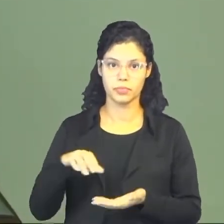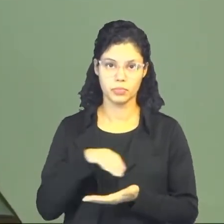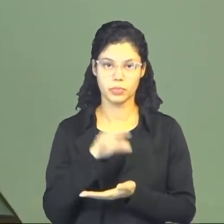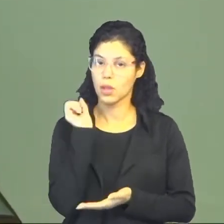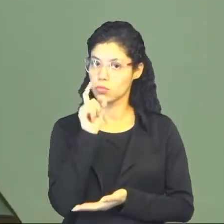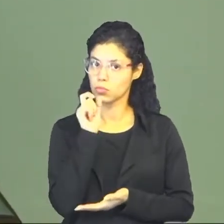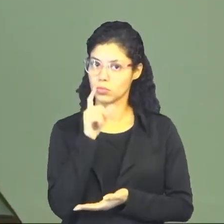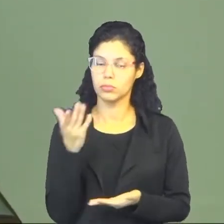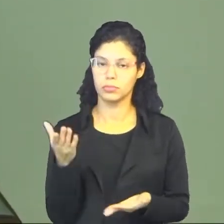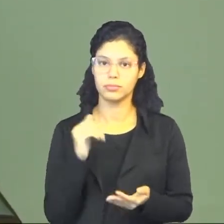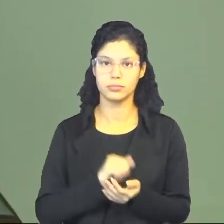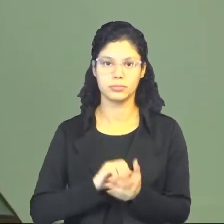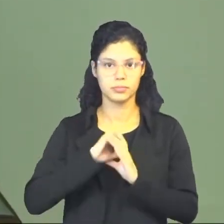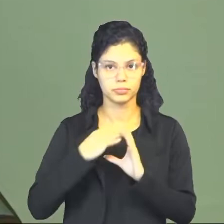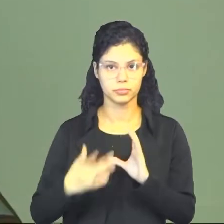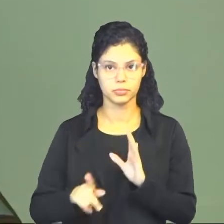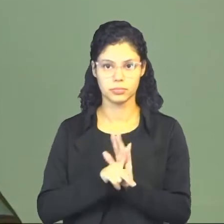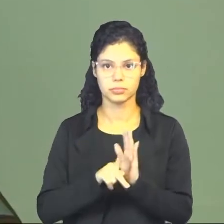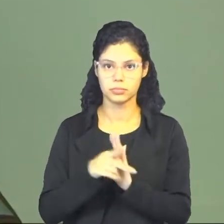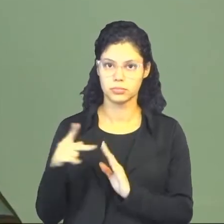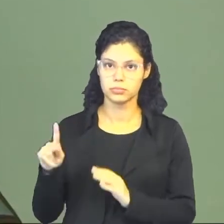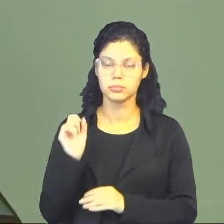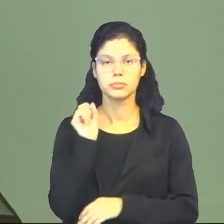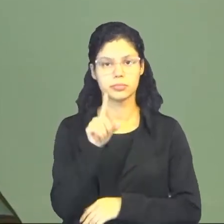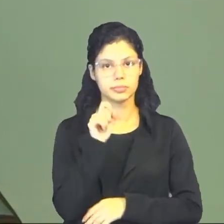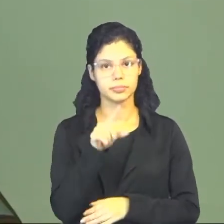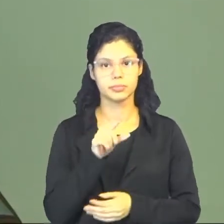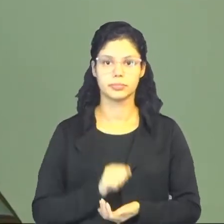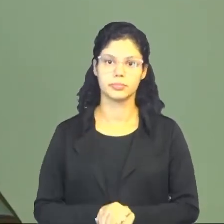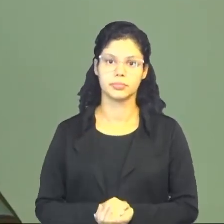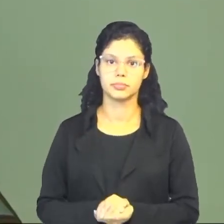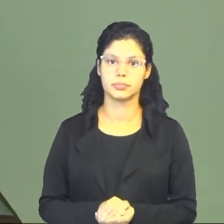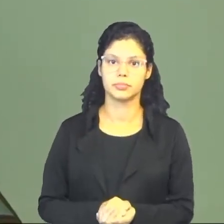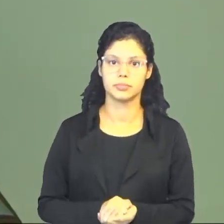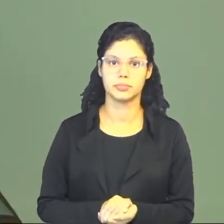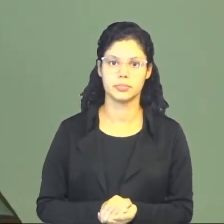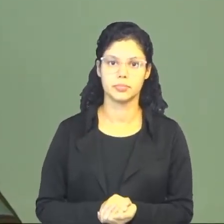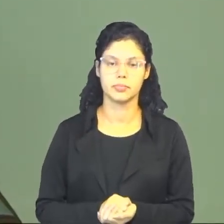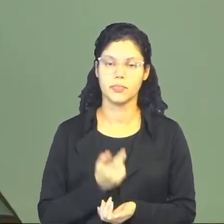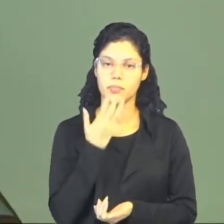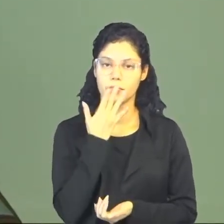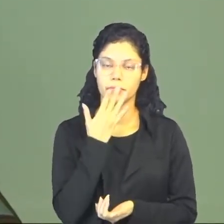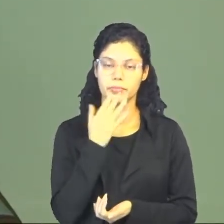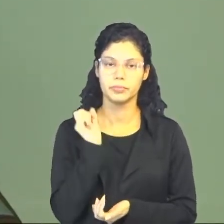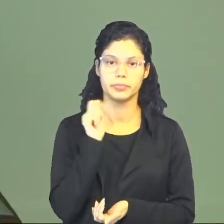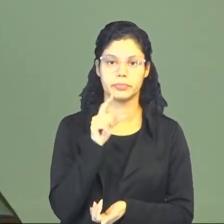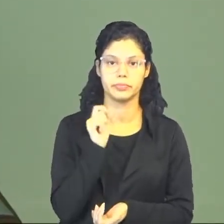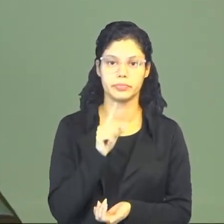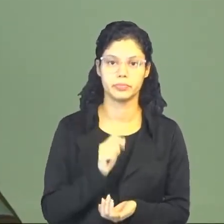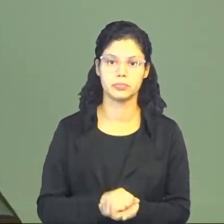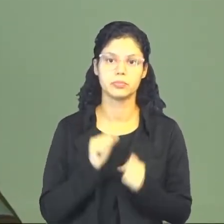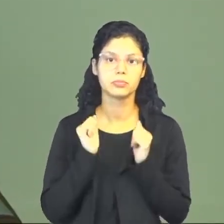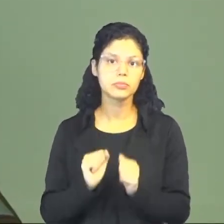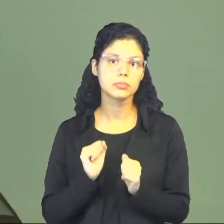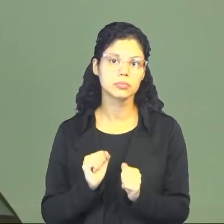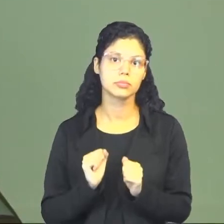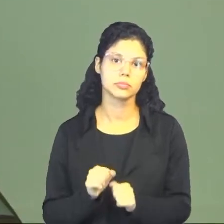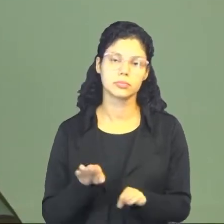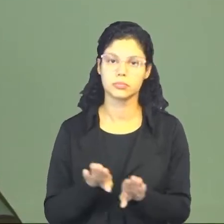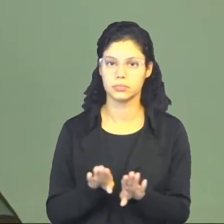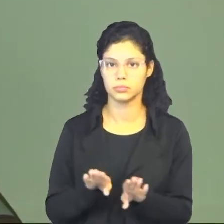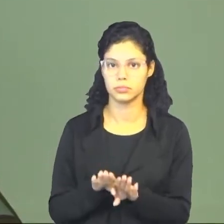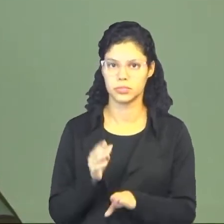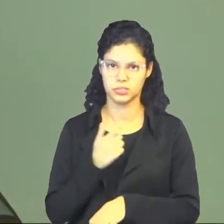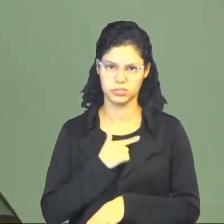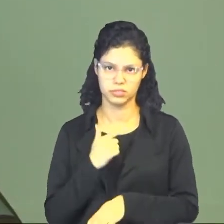apagador é azul então a característica dele é azul tô dizendo que ele a cor dele é azul também pode denominar